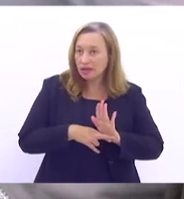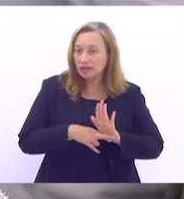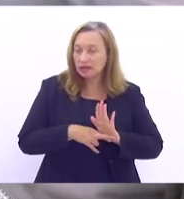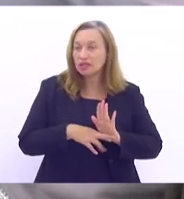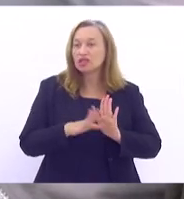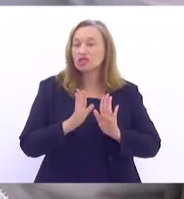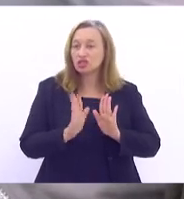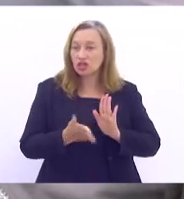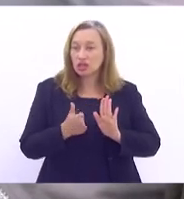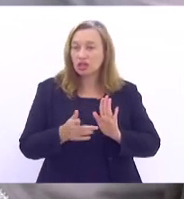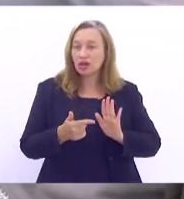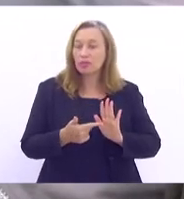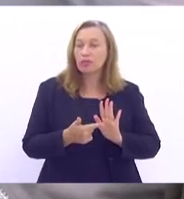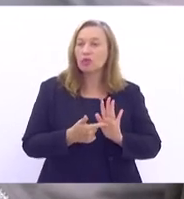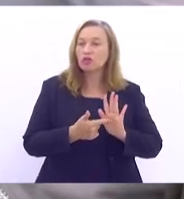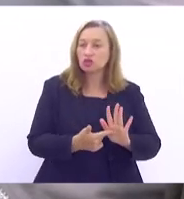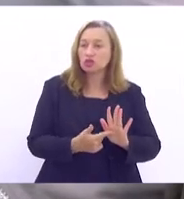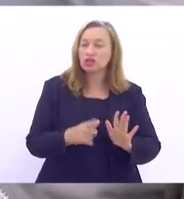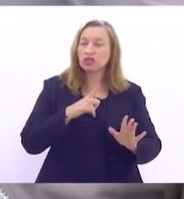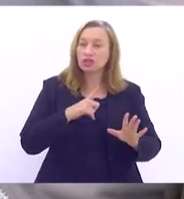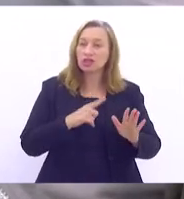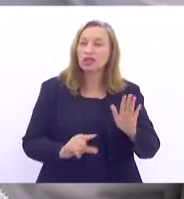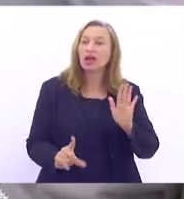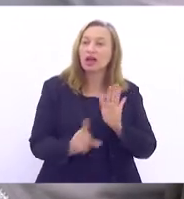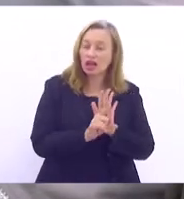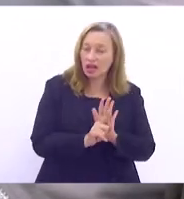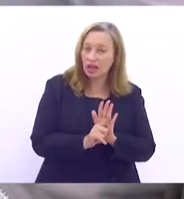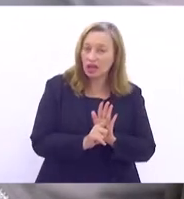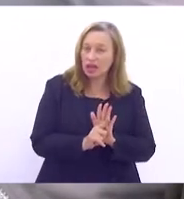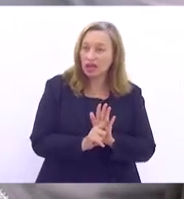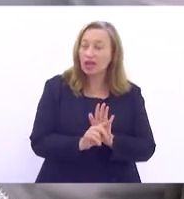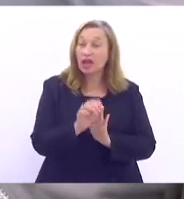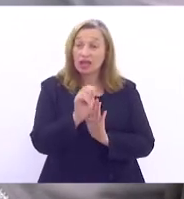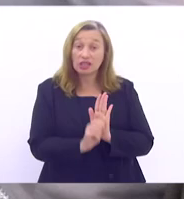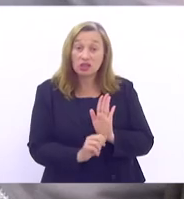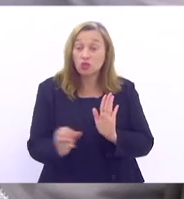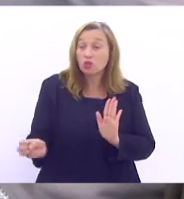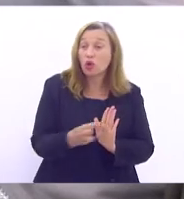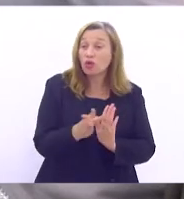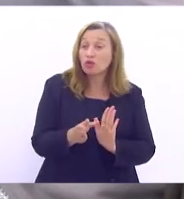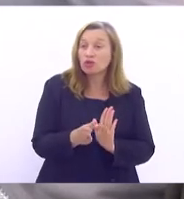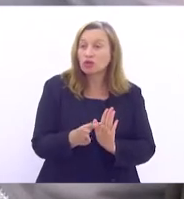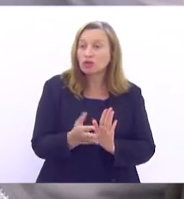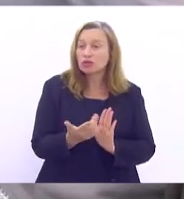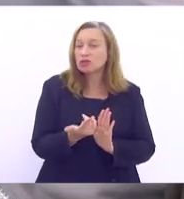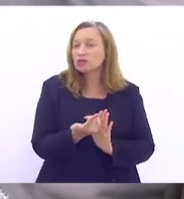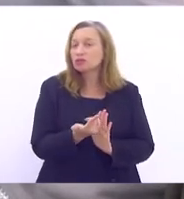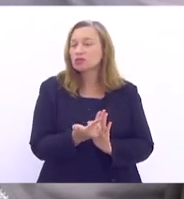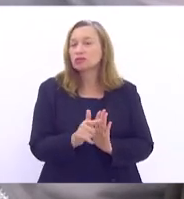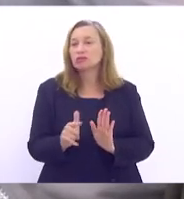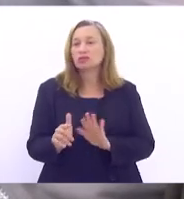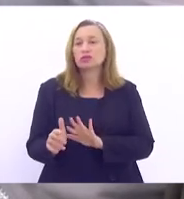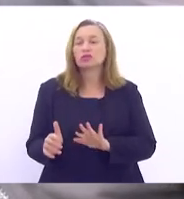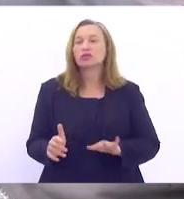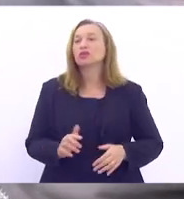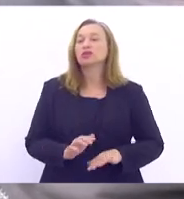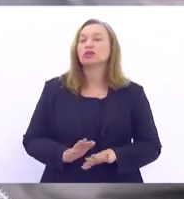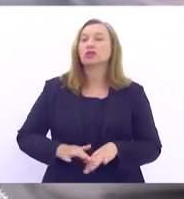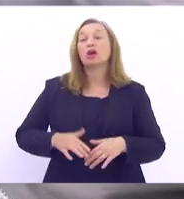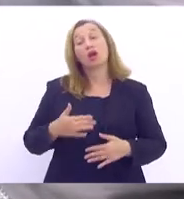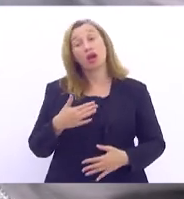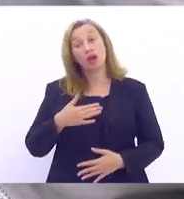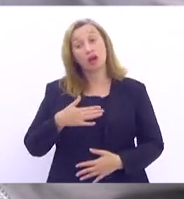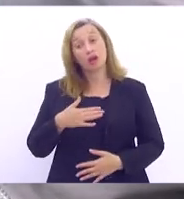está revogando o que está disposto na legislação subsequente também, a redação nova, presidente, que, por acaso, não tem pertinência. Senhor presidente. Nenhuma presidente, nem outra. E só